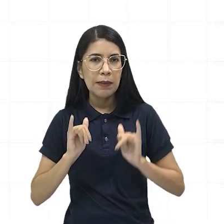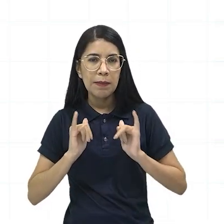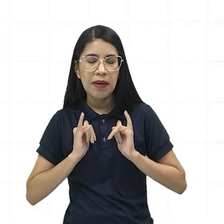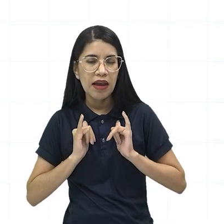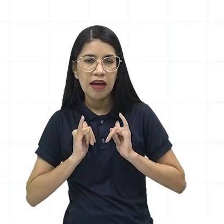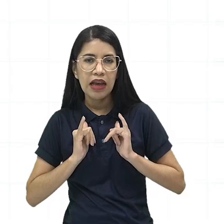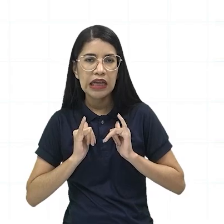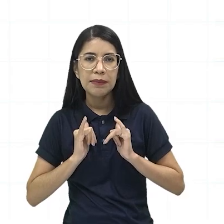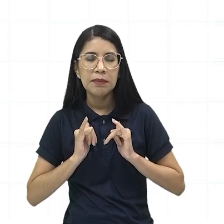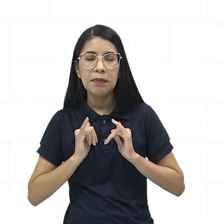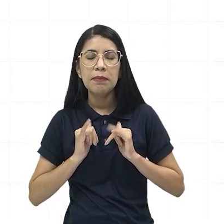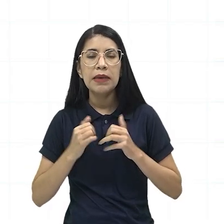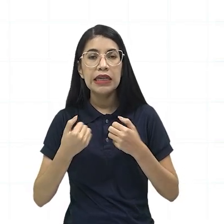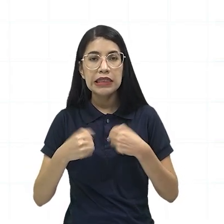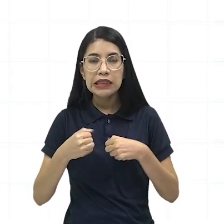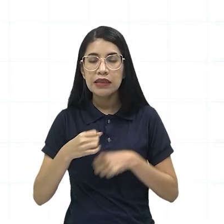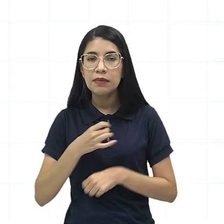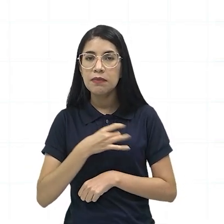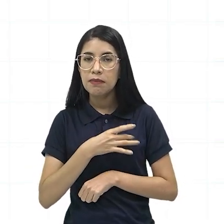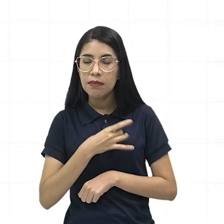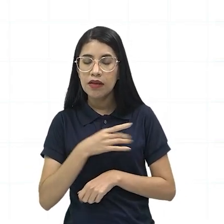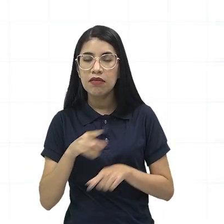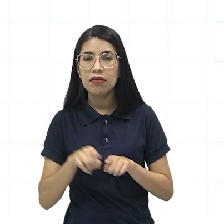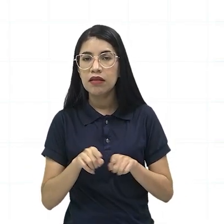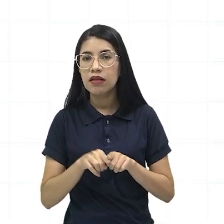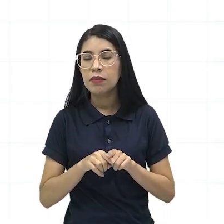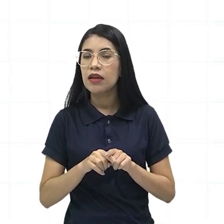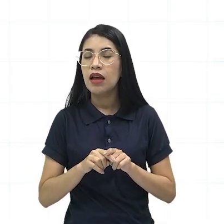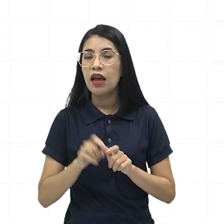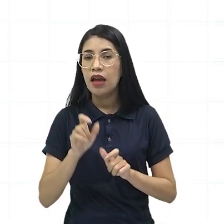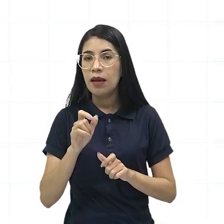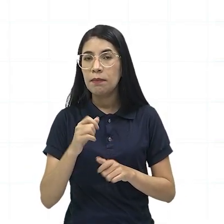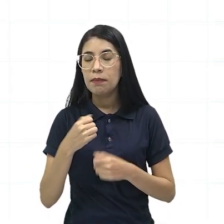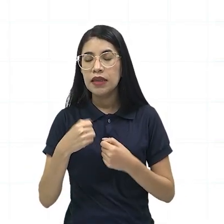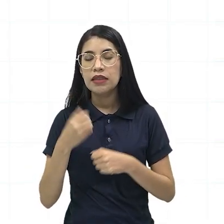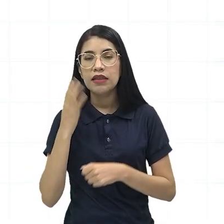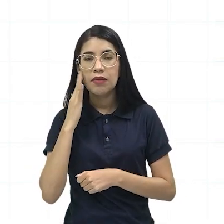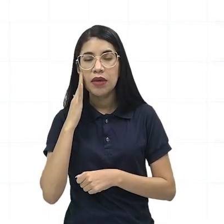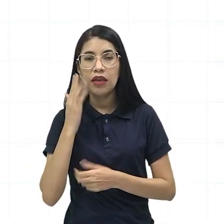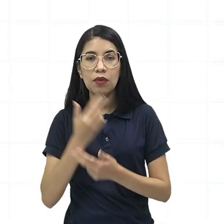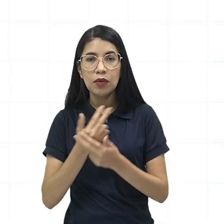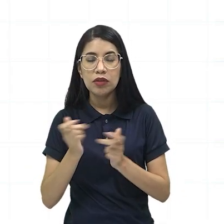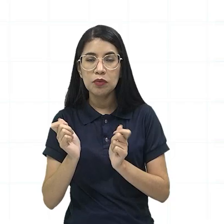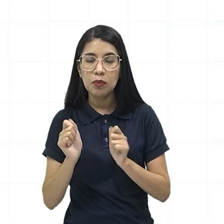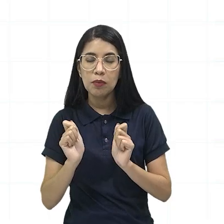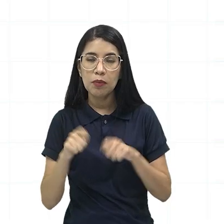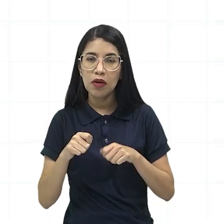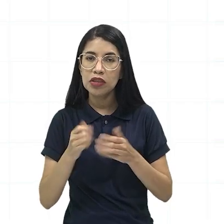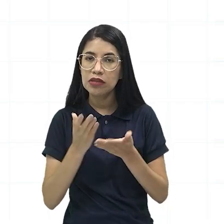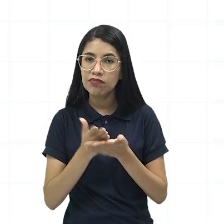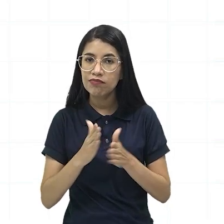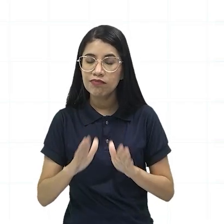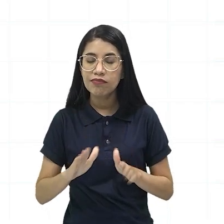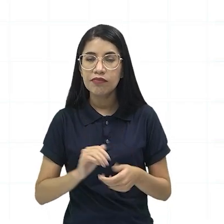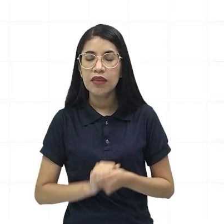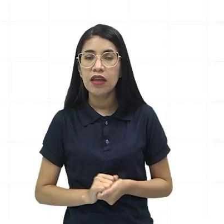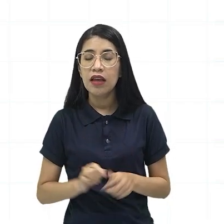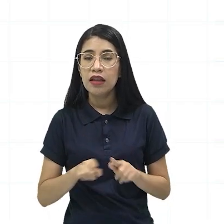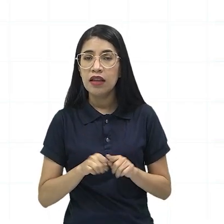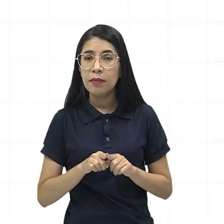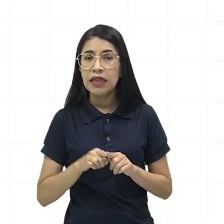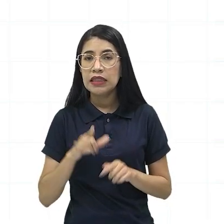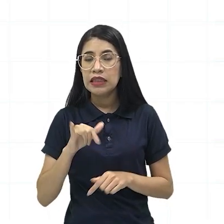precisa temer, ele precisa saber que as coisas podem acabar num instante. E que o proprietário de imóvel